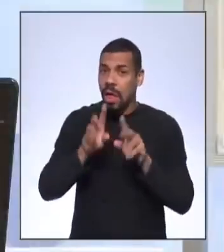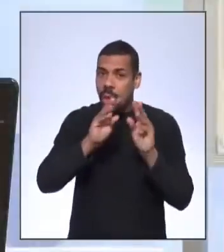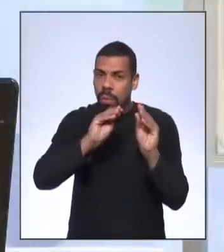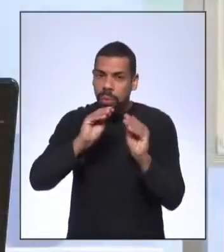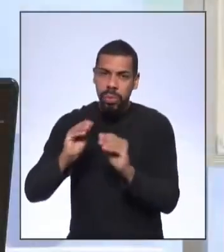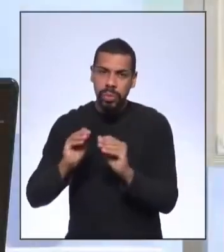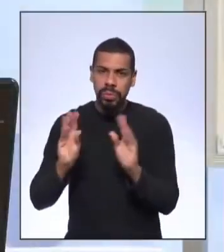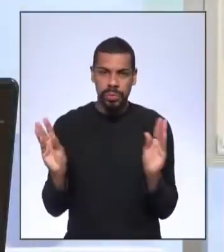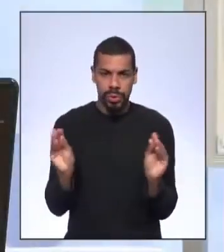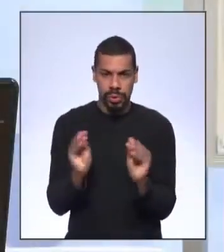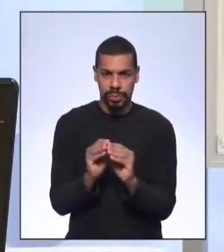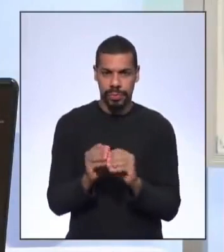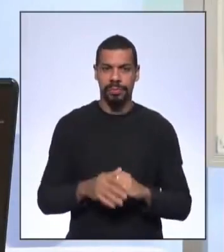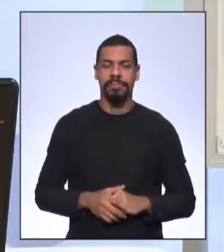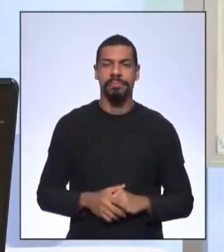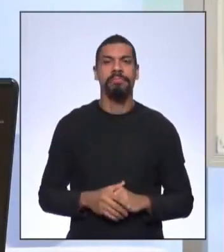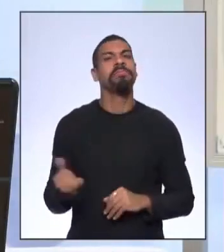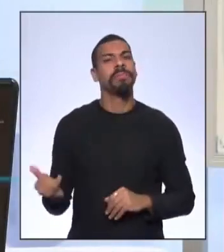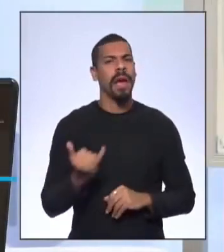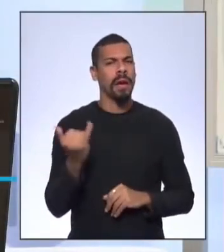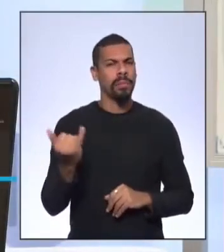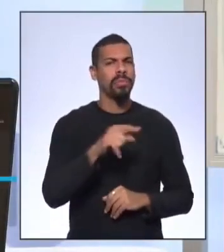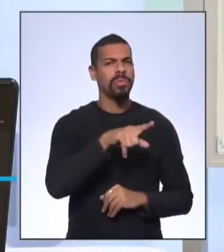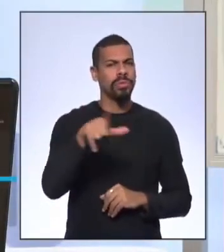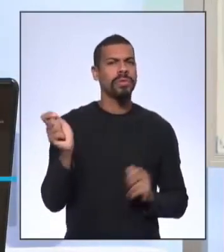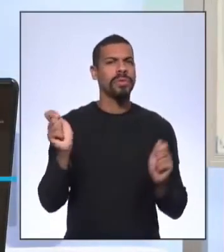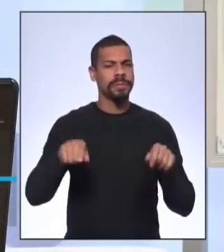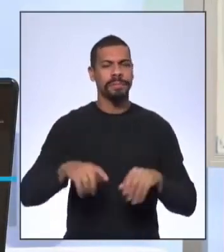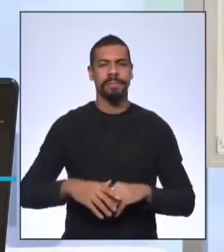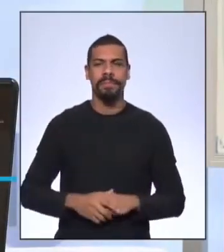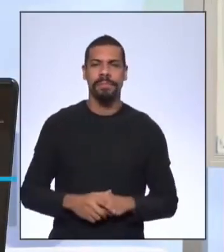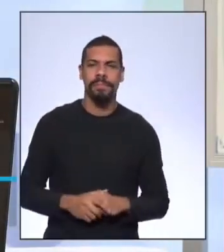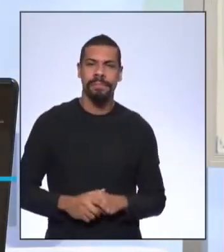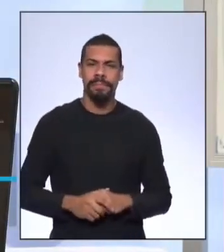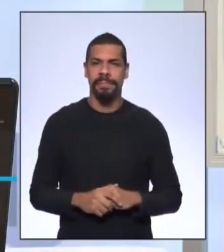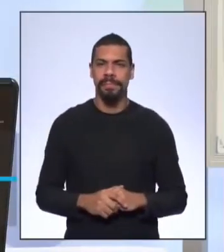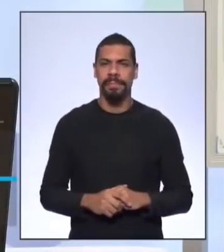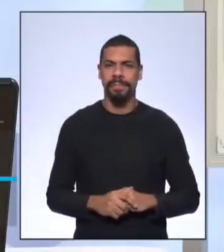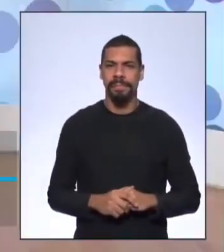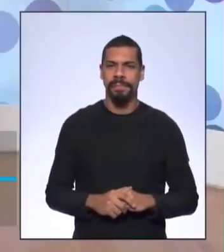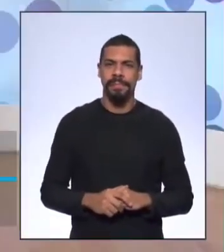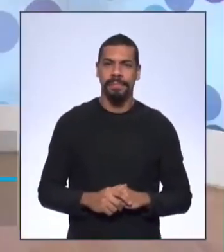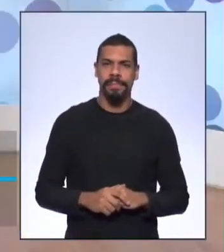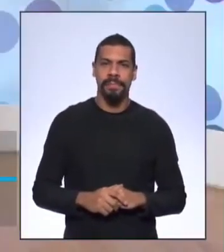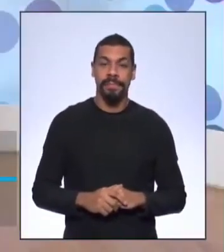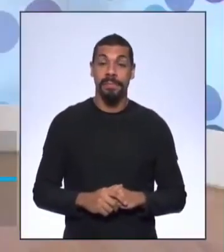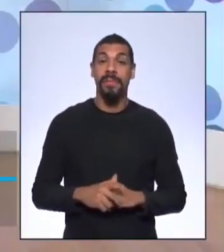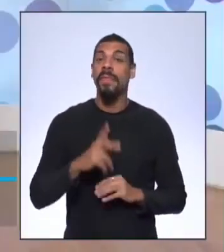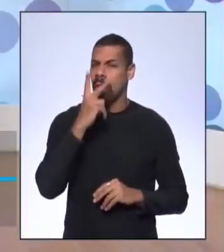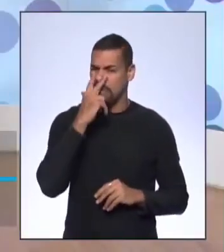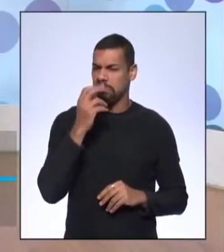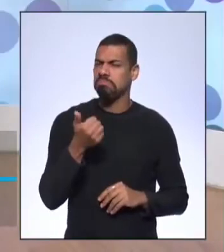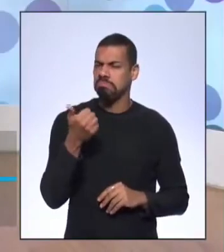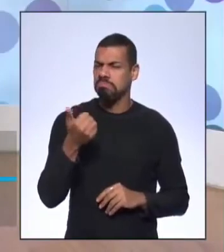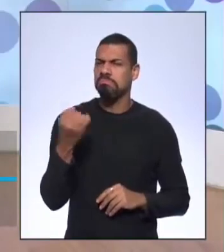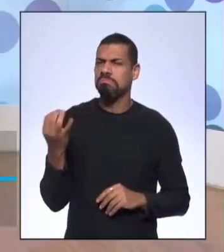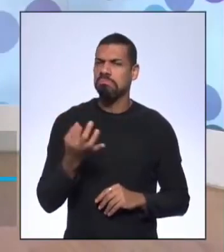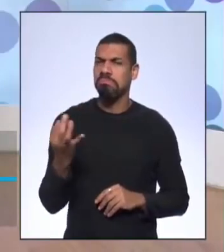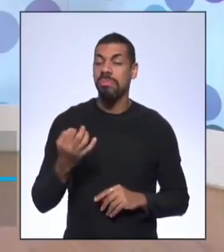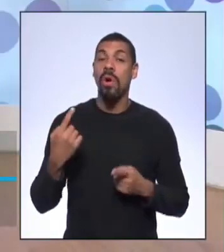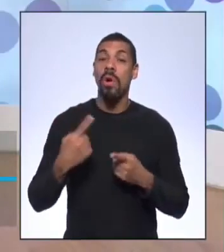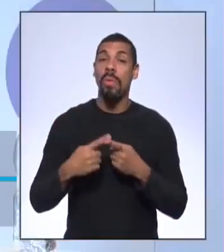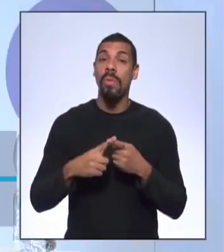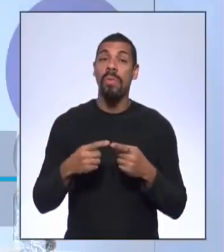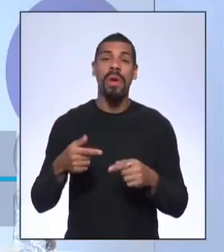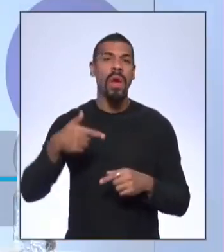na forma decimal. É muito importante vocês fazerem isso. Tranquilo, né? Ah, eu acho que é sossegado, sim, Jonas. Até porque na